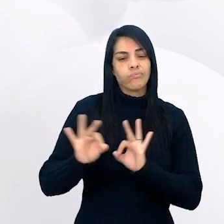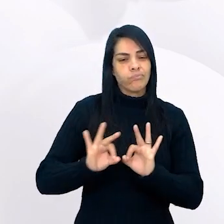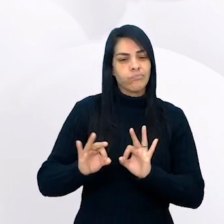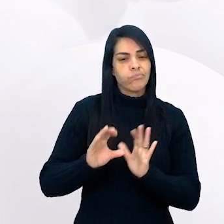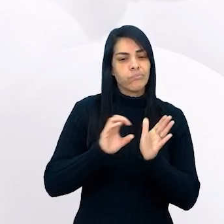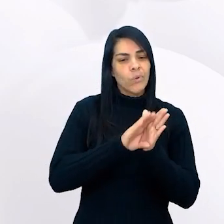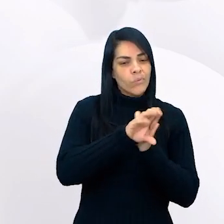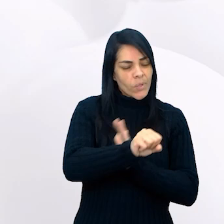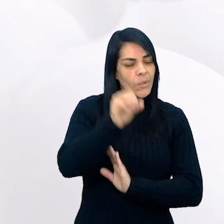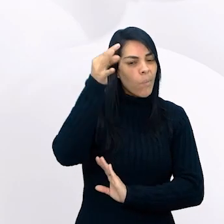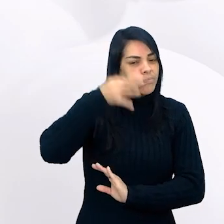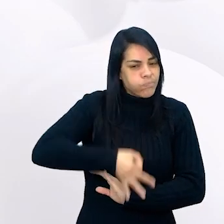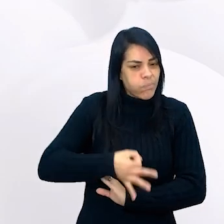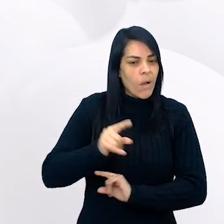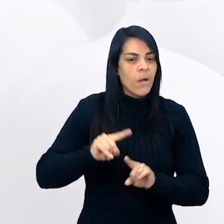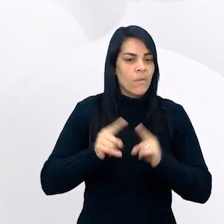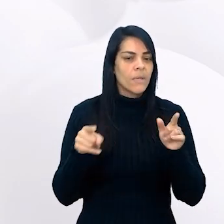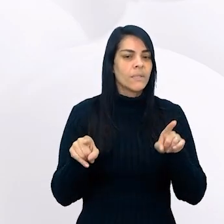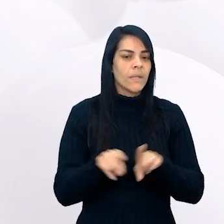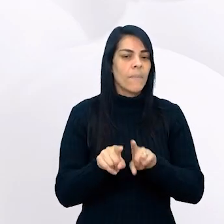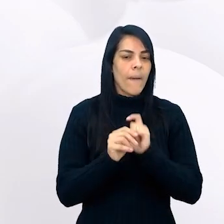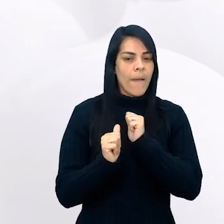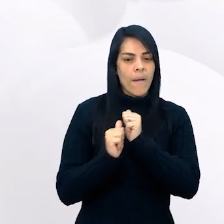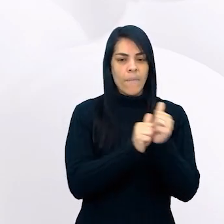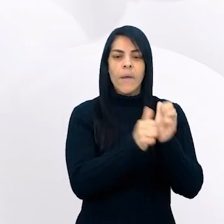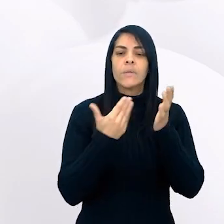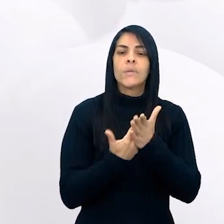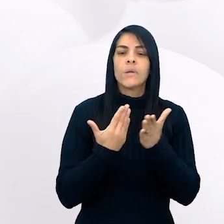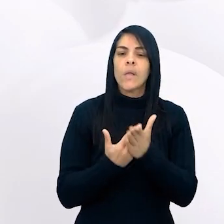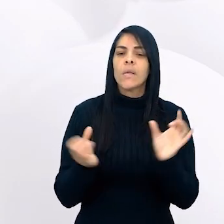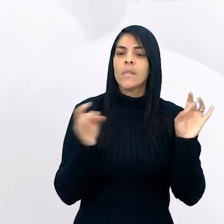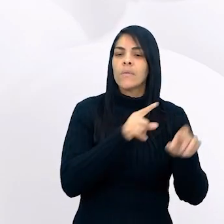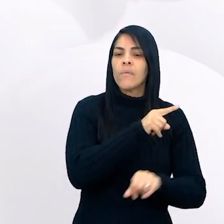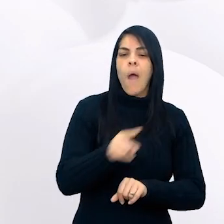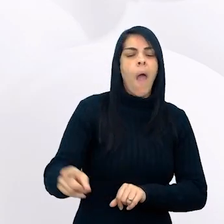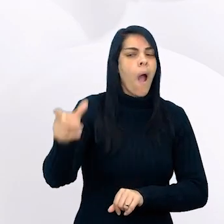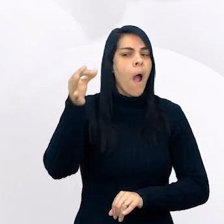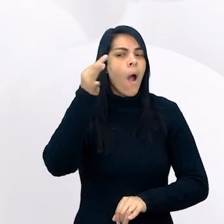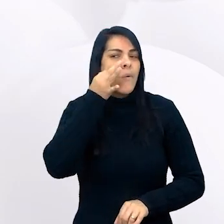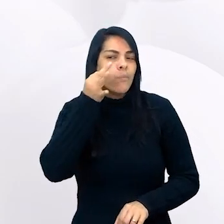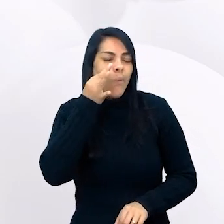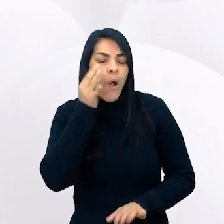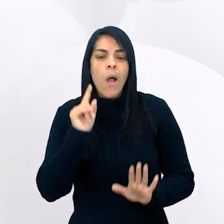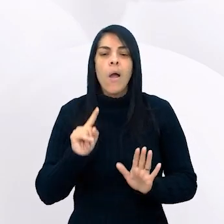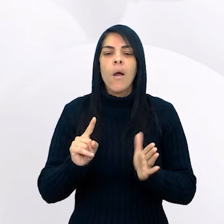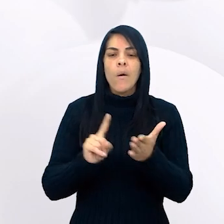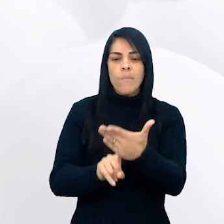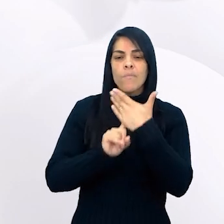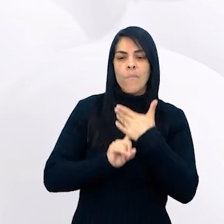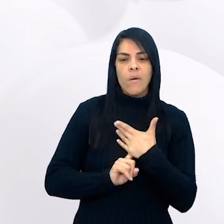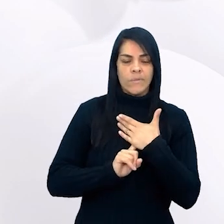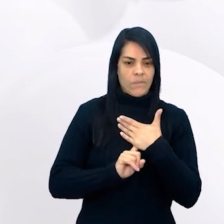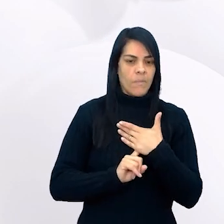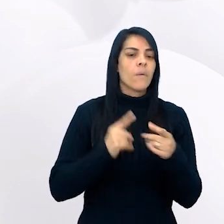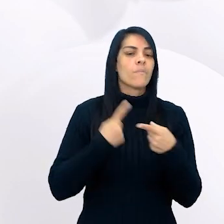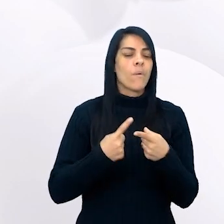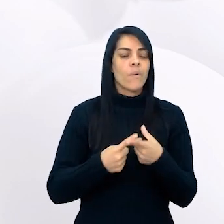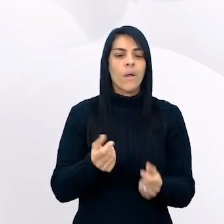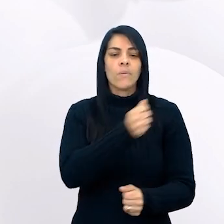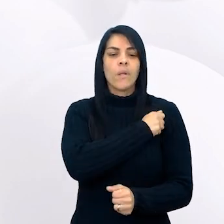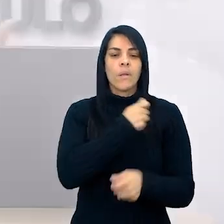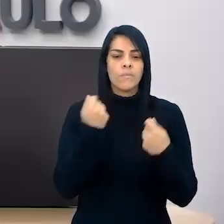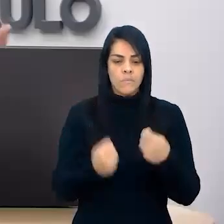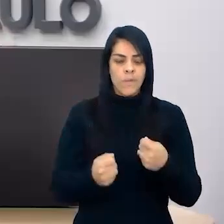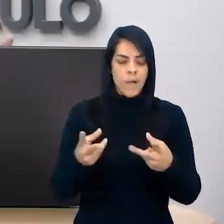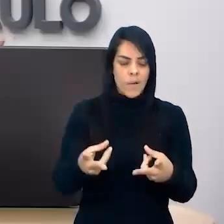conceitual possível. E acompanhe os estudantes e deixa perceber que você está observando. Então, mostre-me, os estudantes têm que perceber, sim,